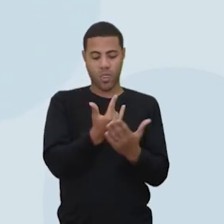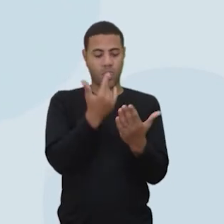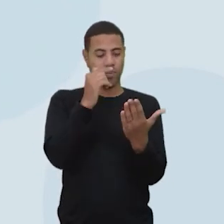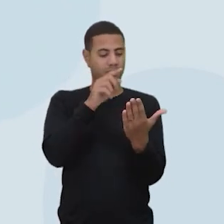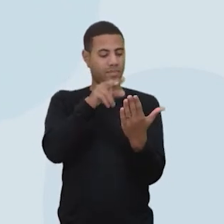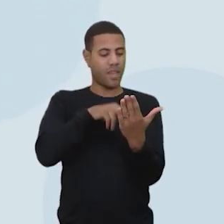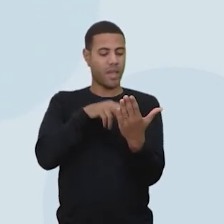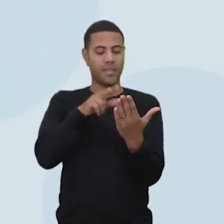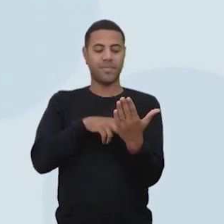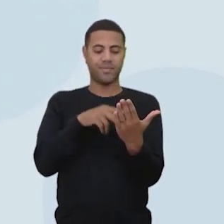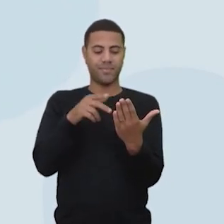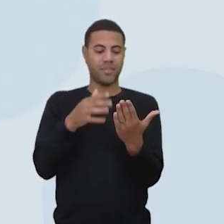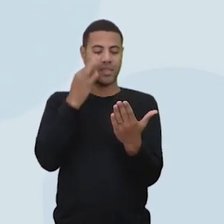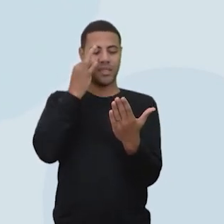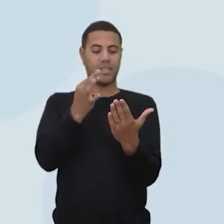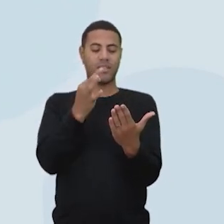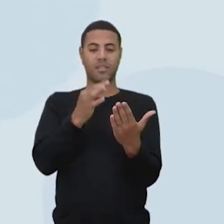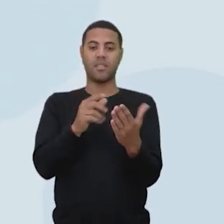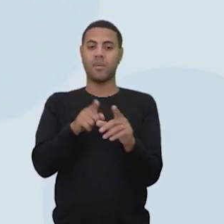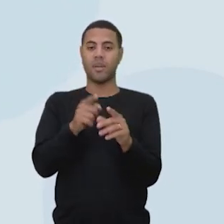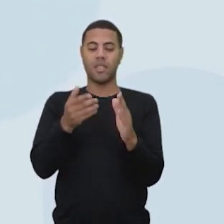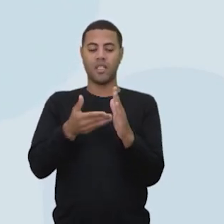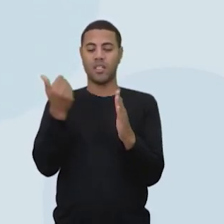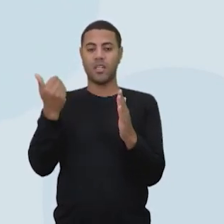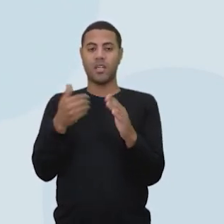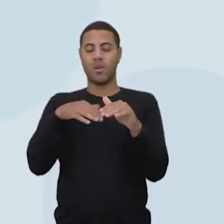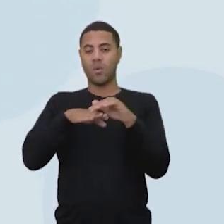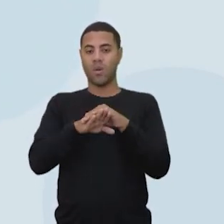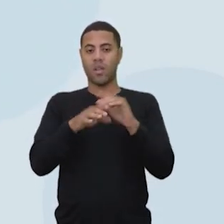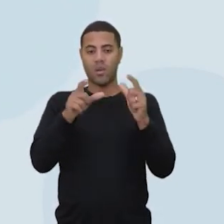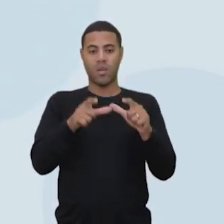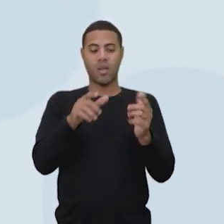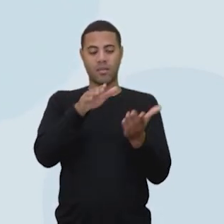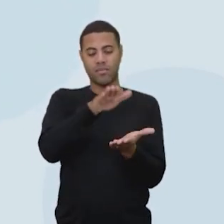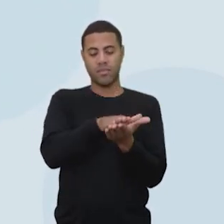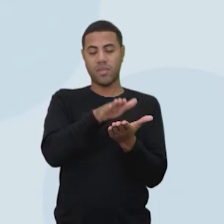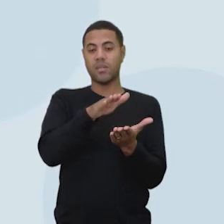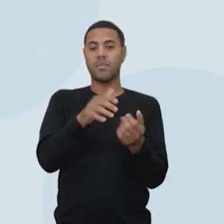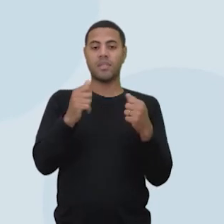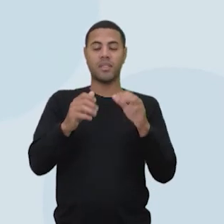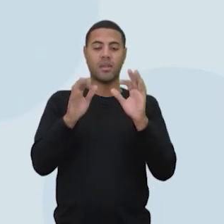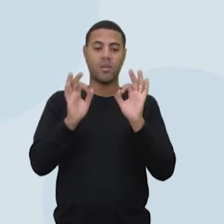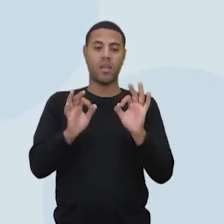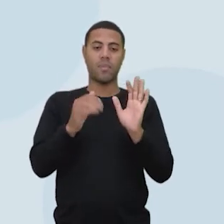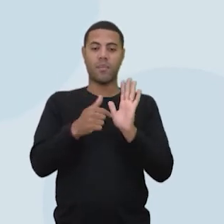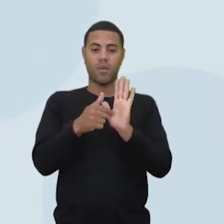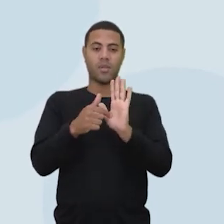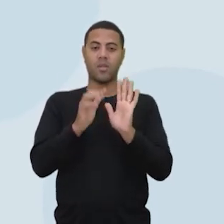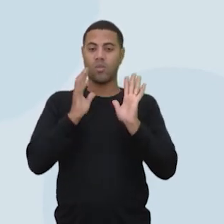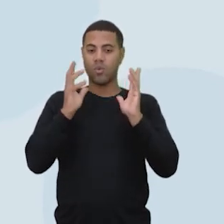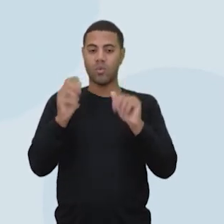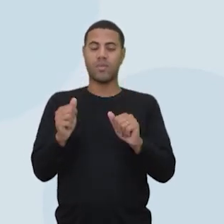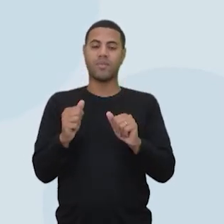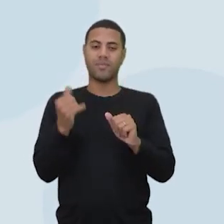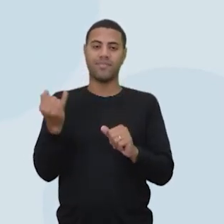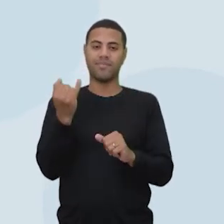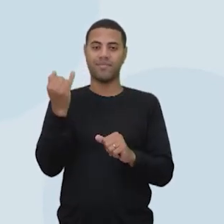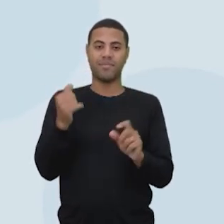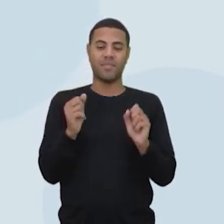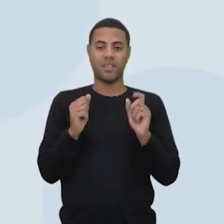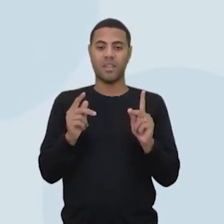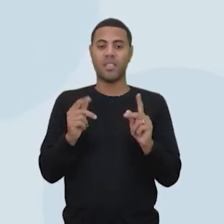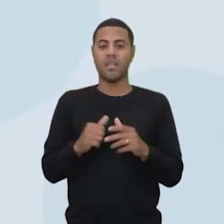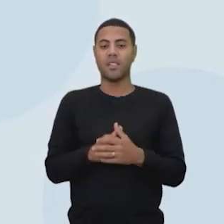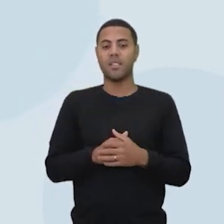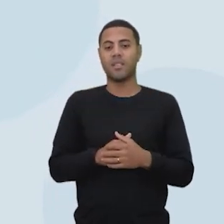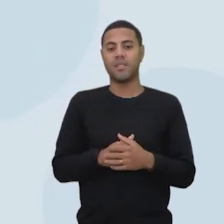atenção. Nunca retire o caderno do laboratório ou do local adequado, ele deve ficar ali exposto para todos, tá? Se